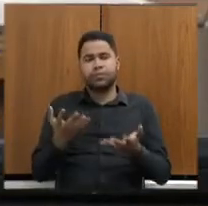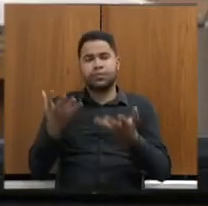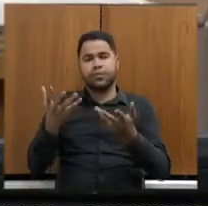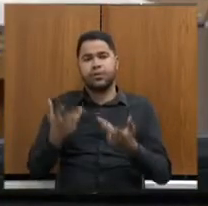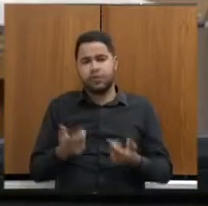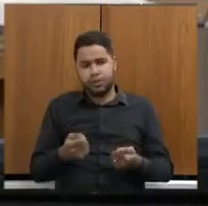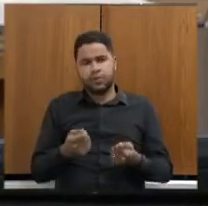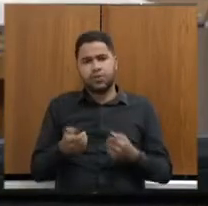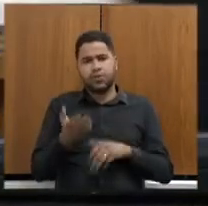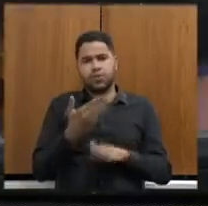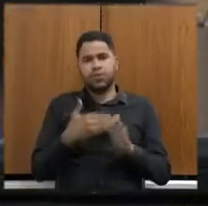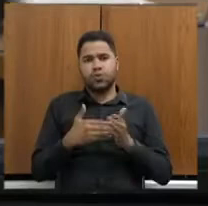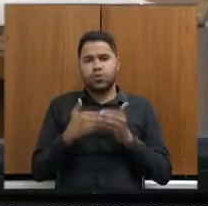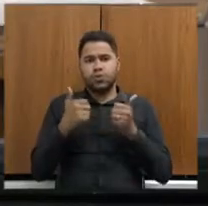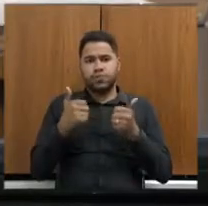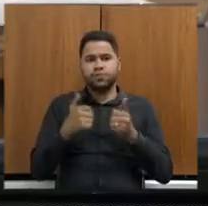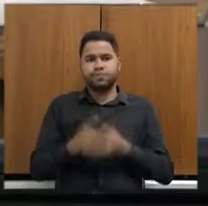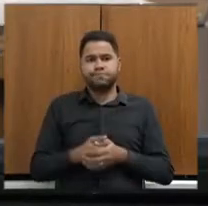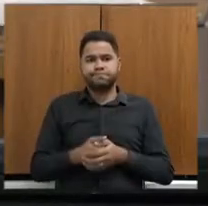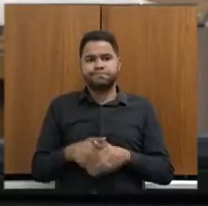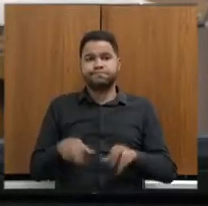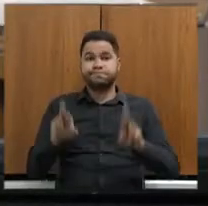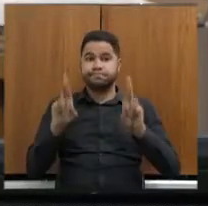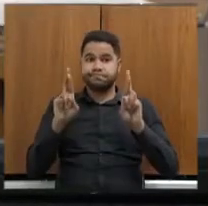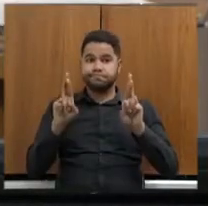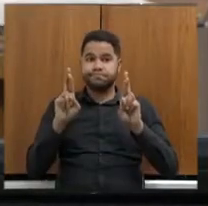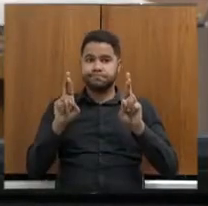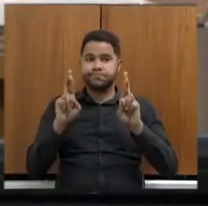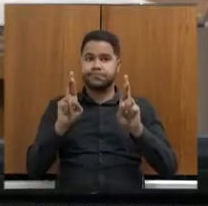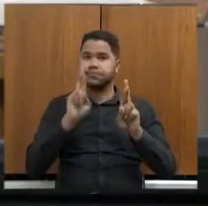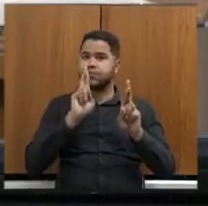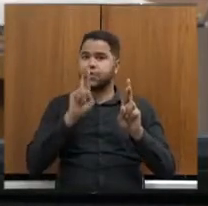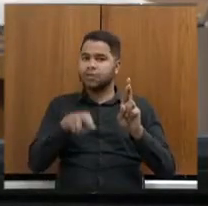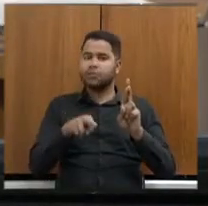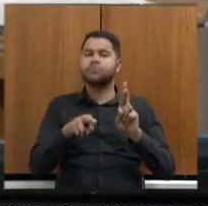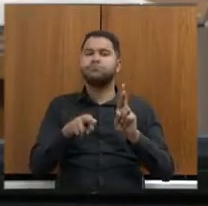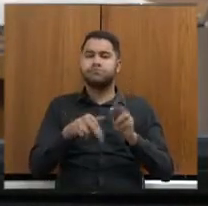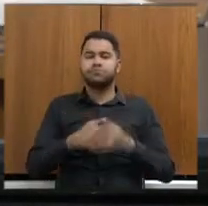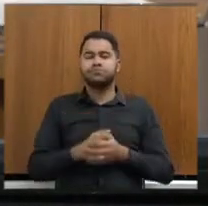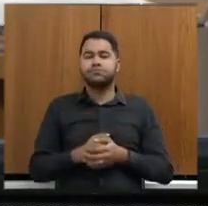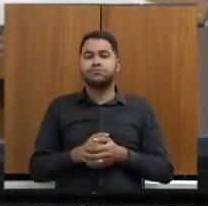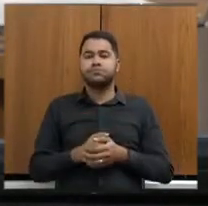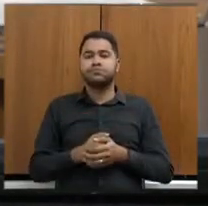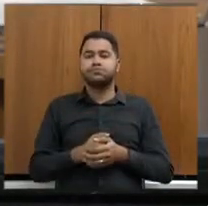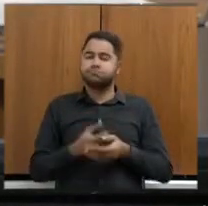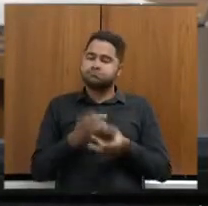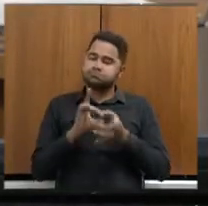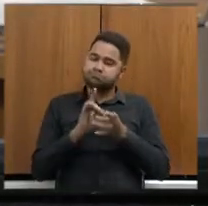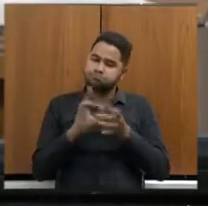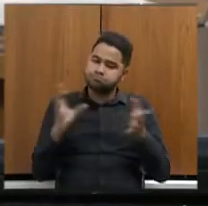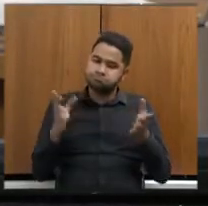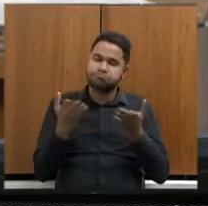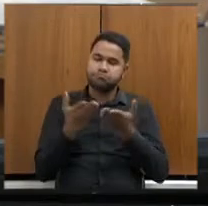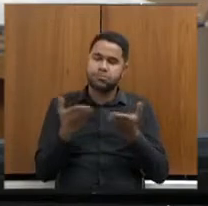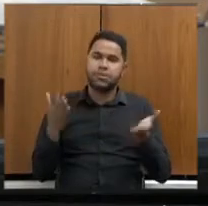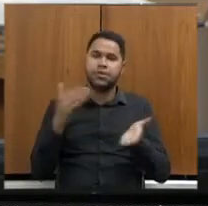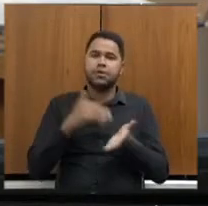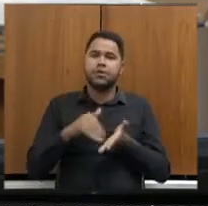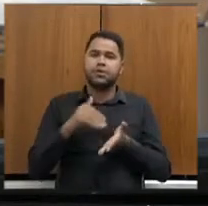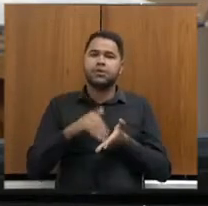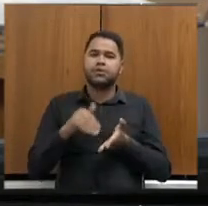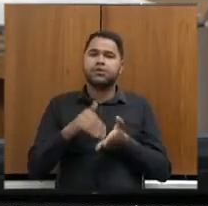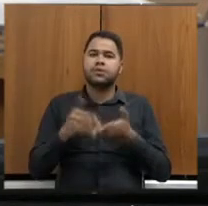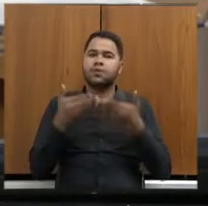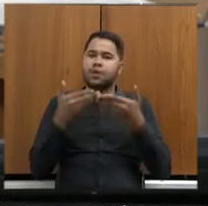atendimento aí todo tá certo espero que eu tenha respondido aí os seus questionamentos coloco à disposição e a secretaria